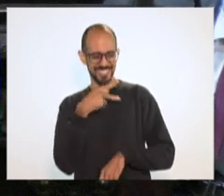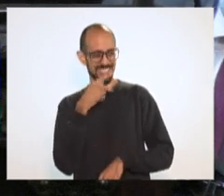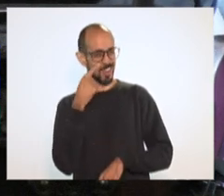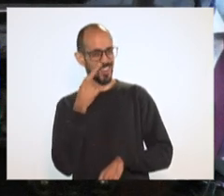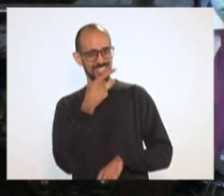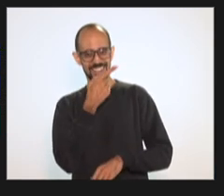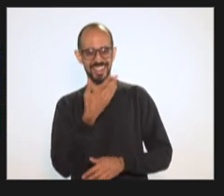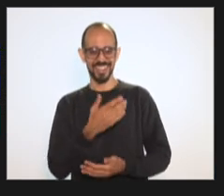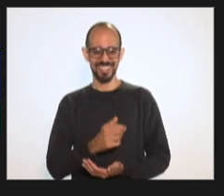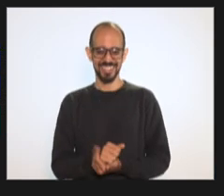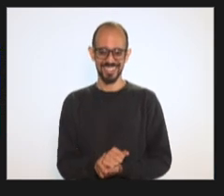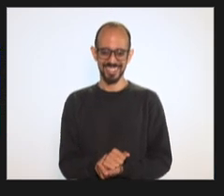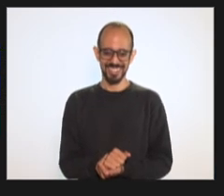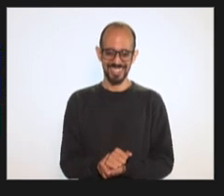olha.